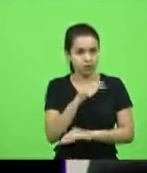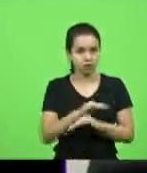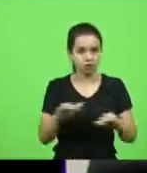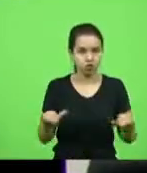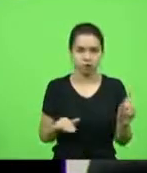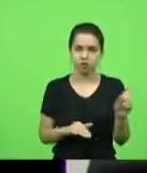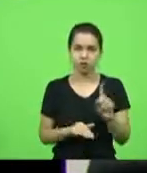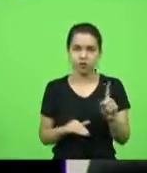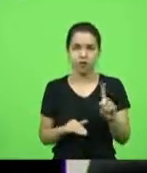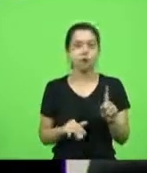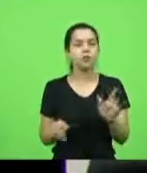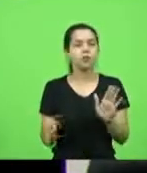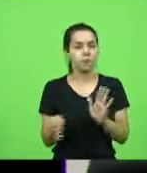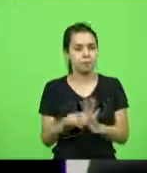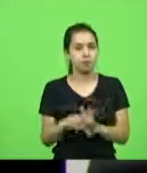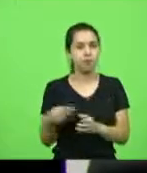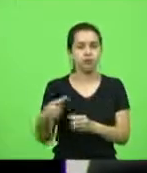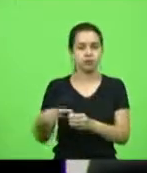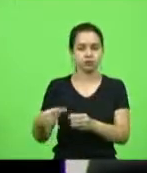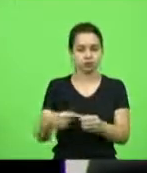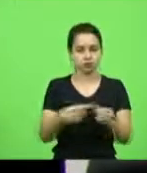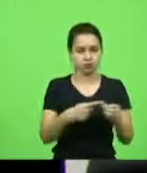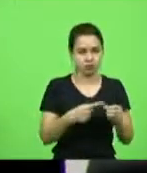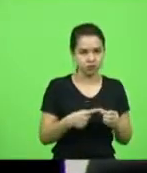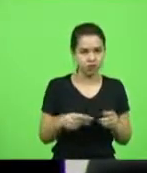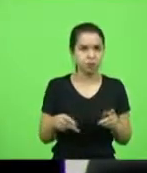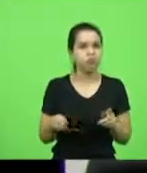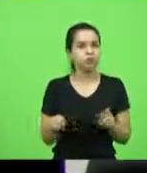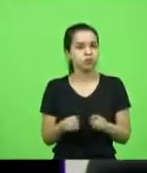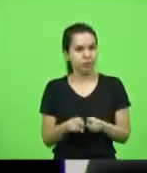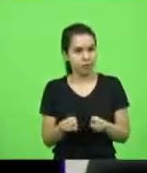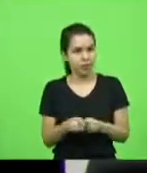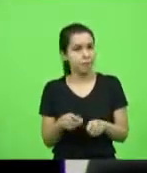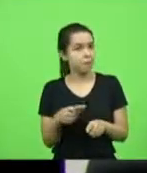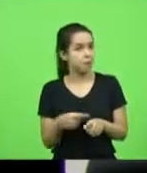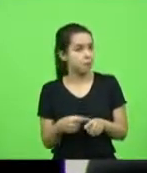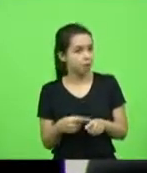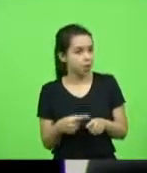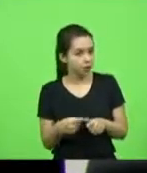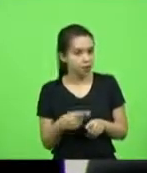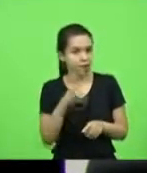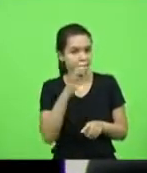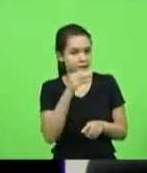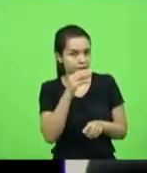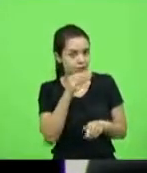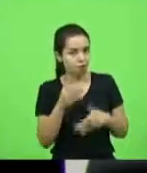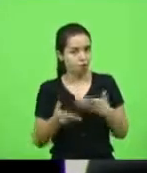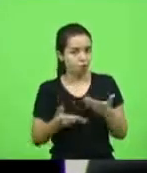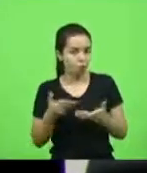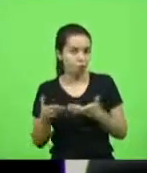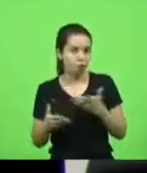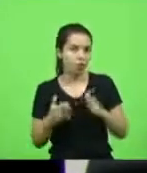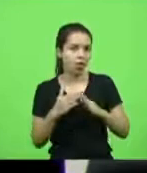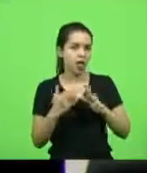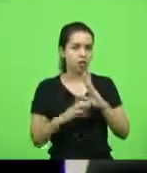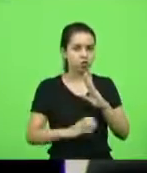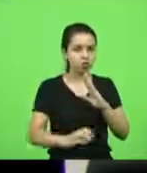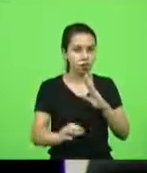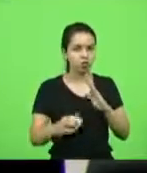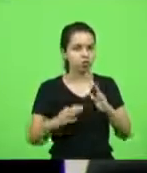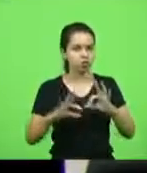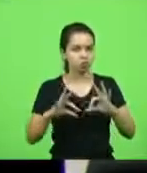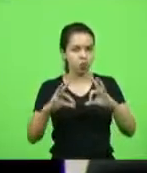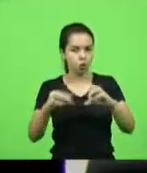municipalista também porque a casan não fornece água e não trata o esgoto de toda Santa Catarina vou dar um exemplo para você